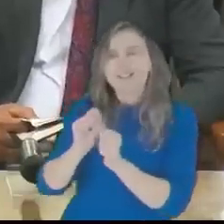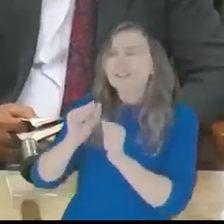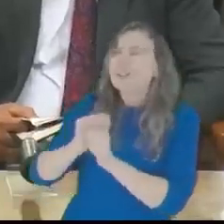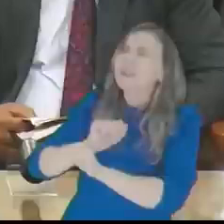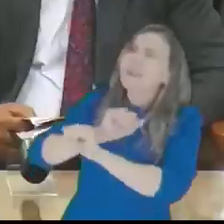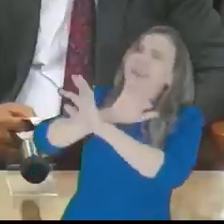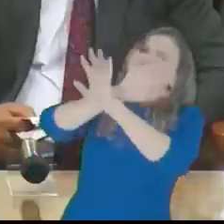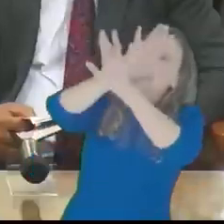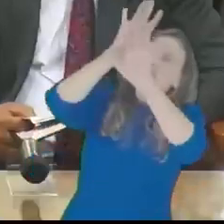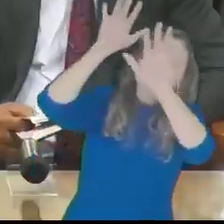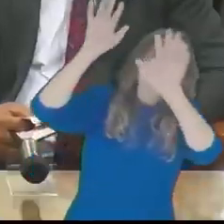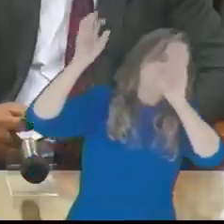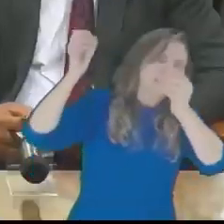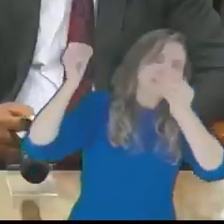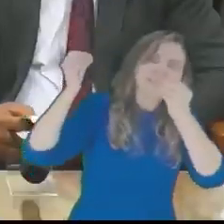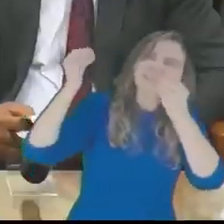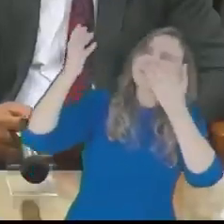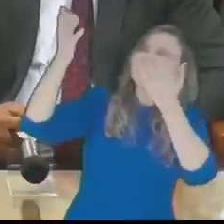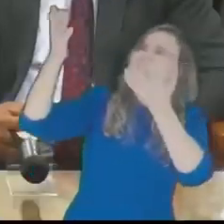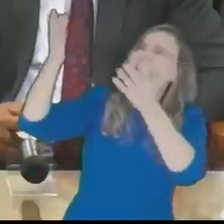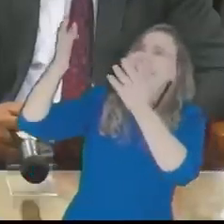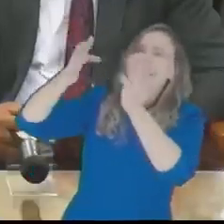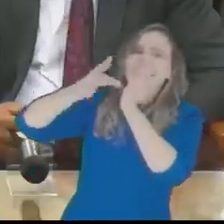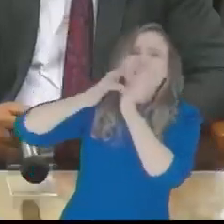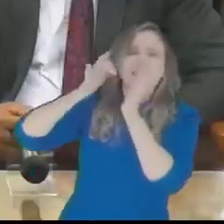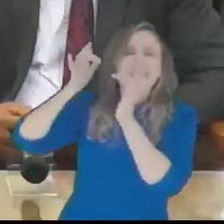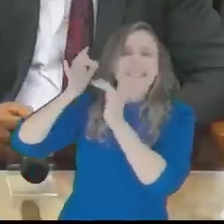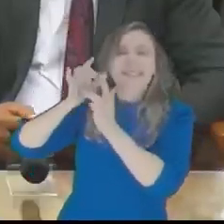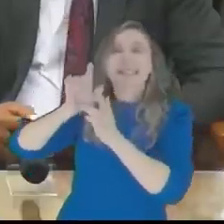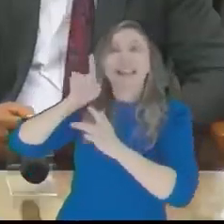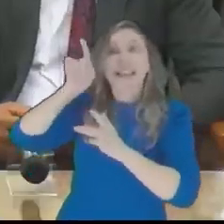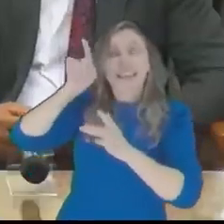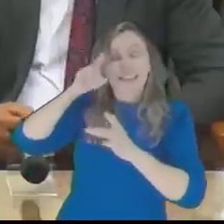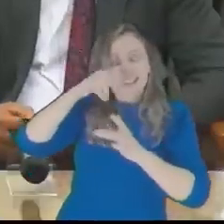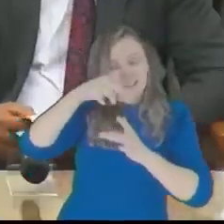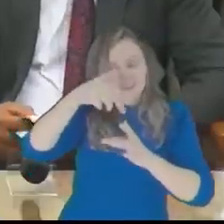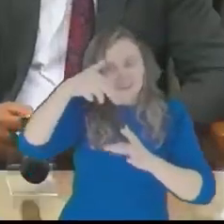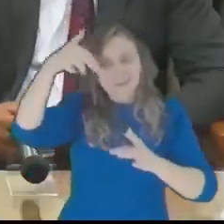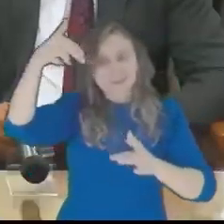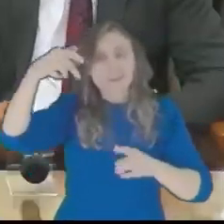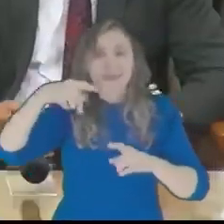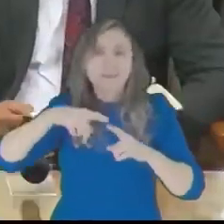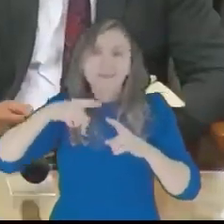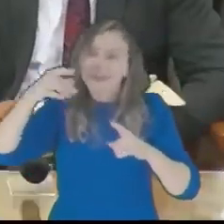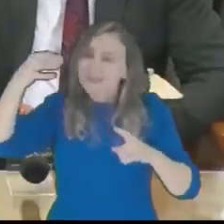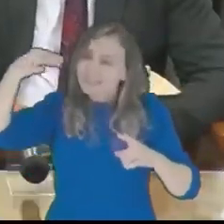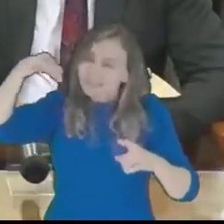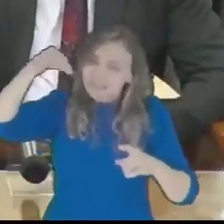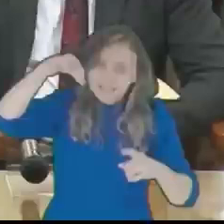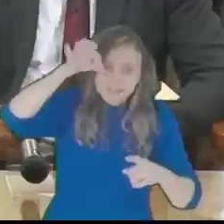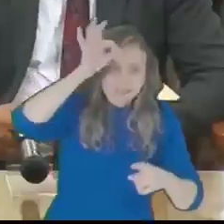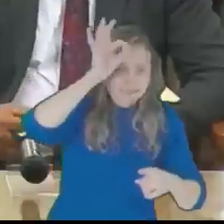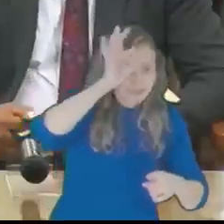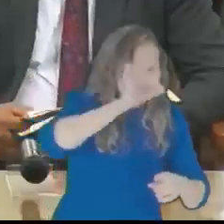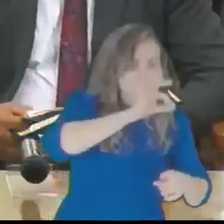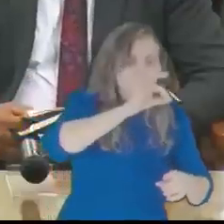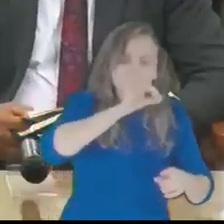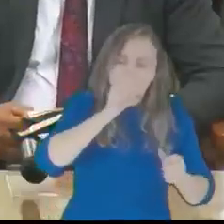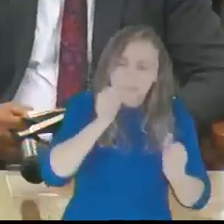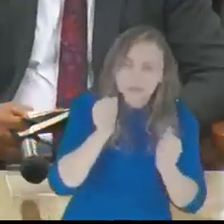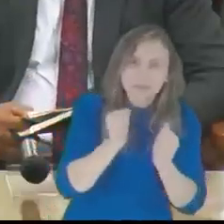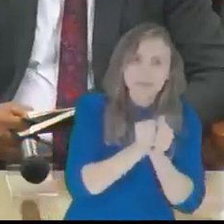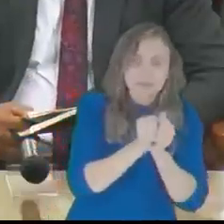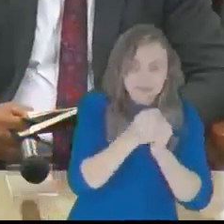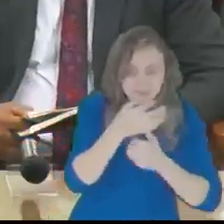Glória seja dada a Jesus. Ele foi, mas ele mandou outro igual a ele. Ele mandou a